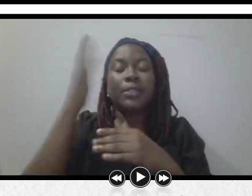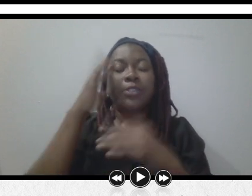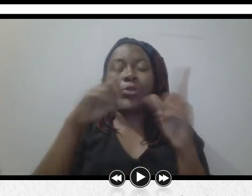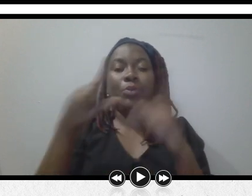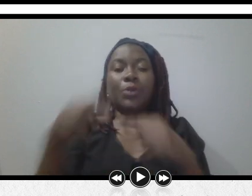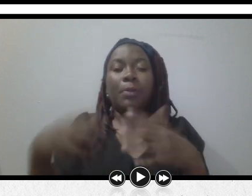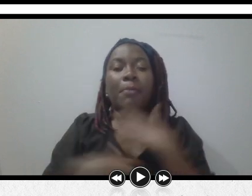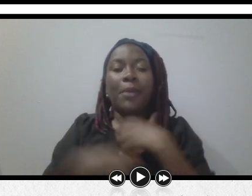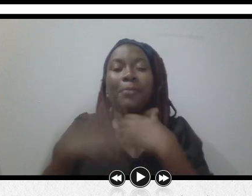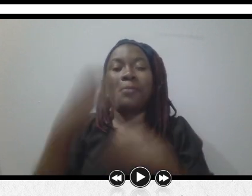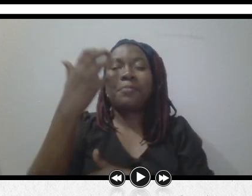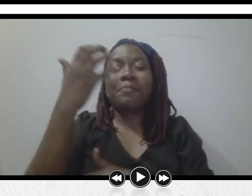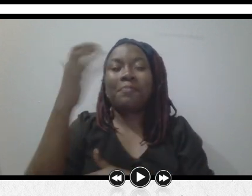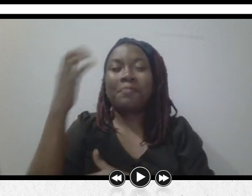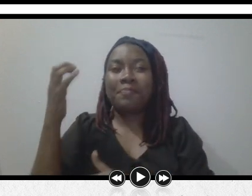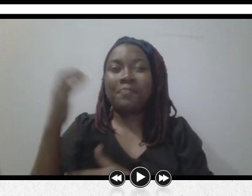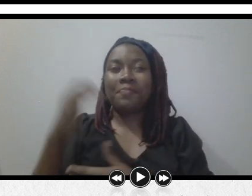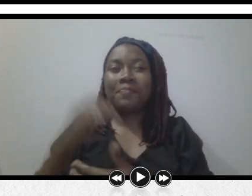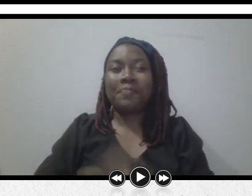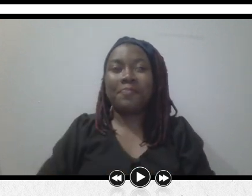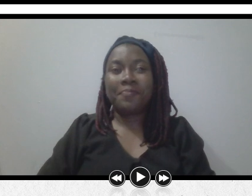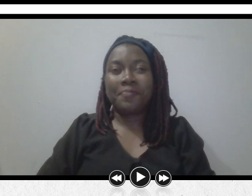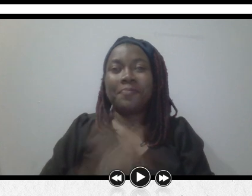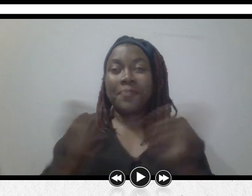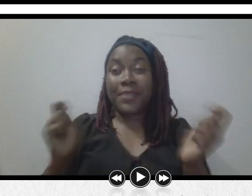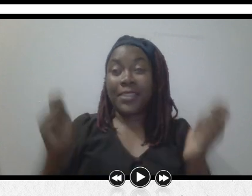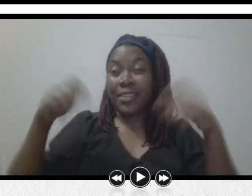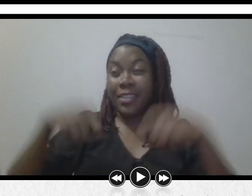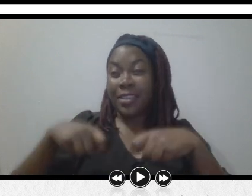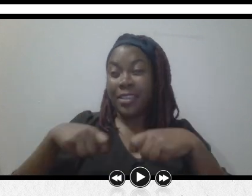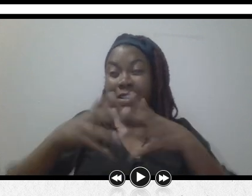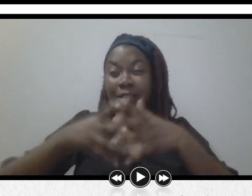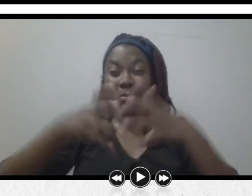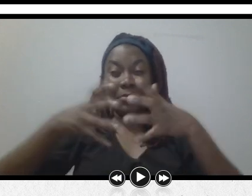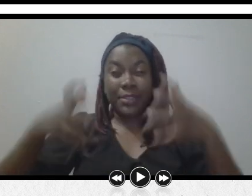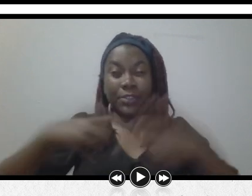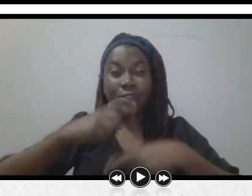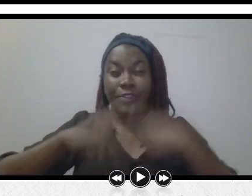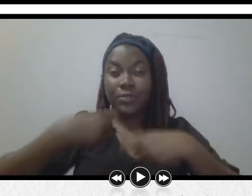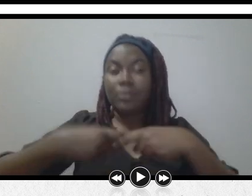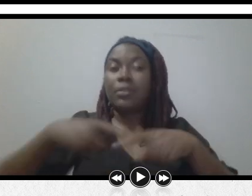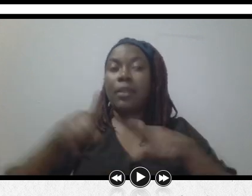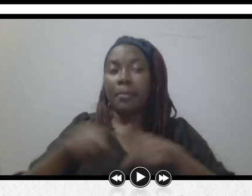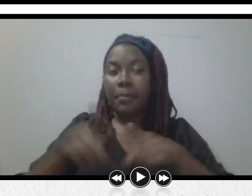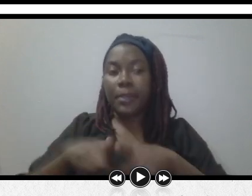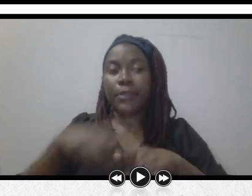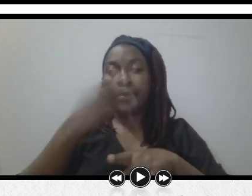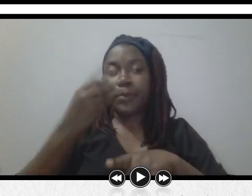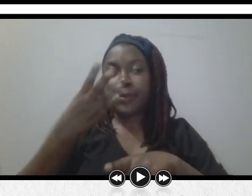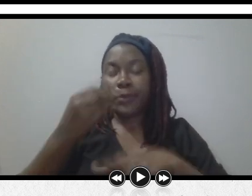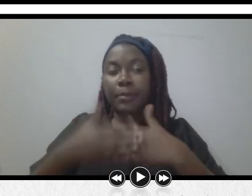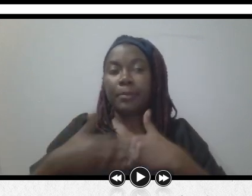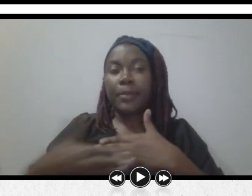produtos e serviços repensados para diminuir o impacto no meio ambiente. As possibilidades para a ampliação